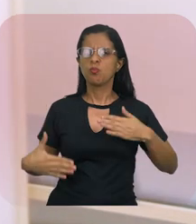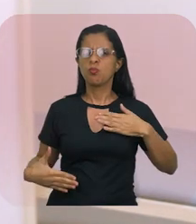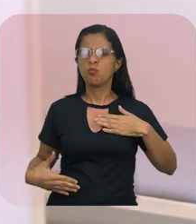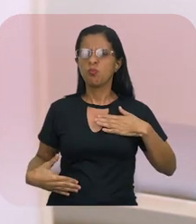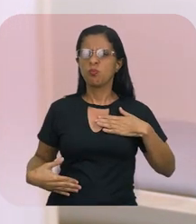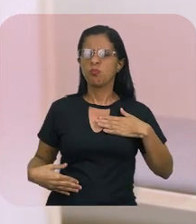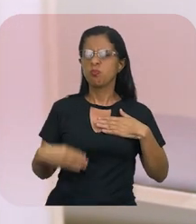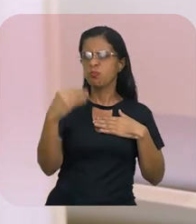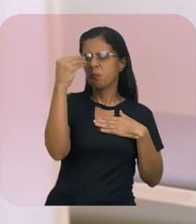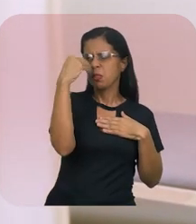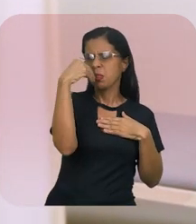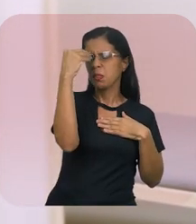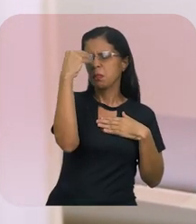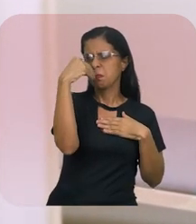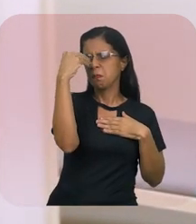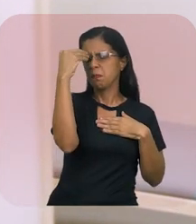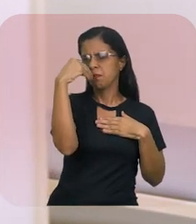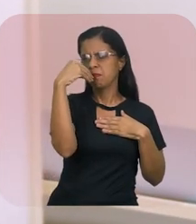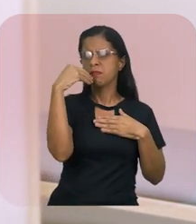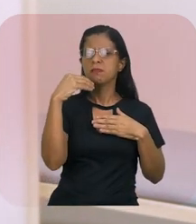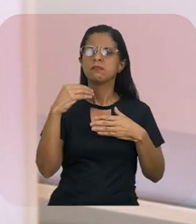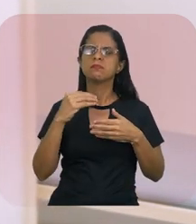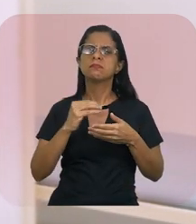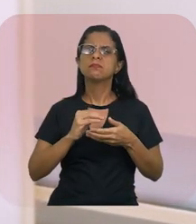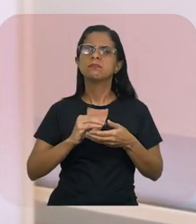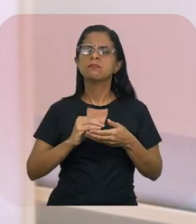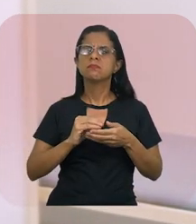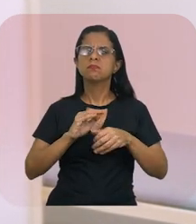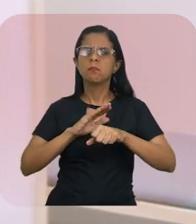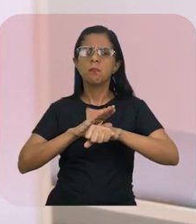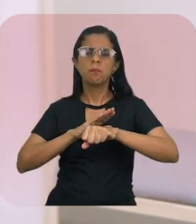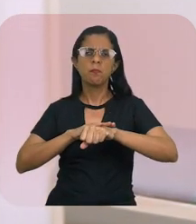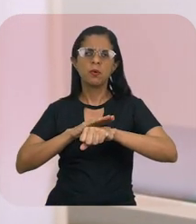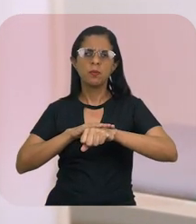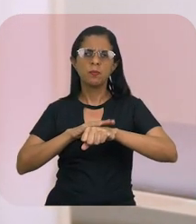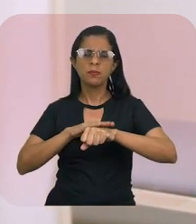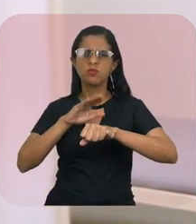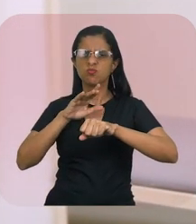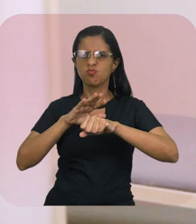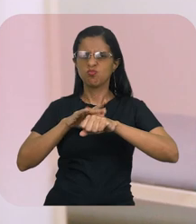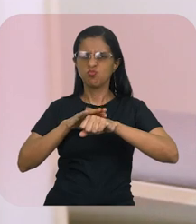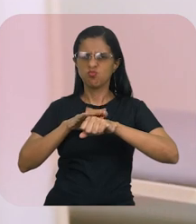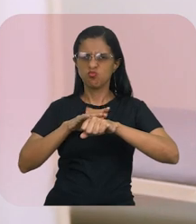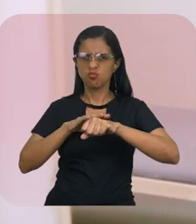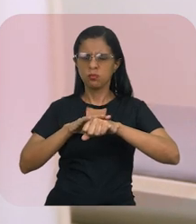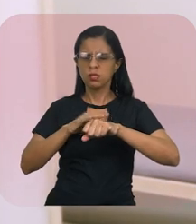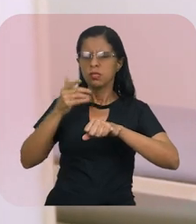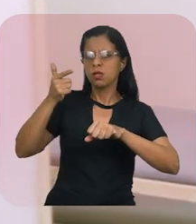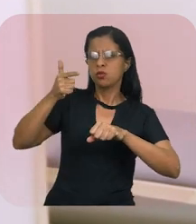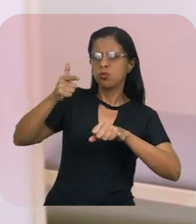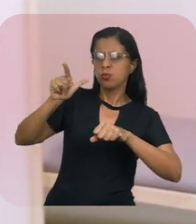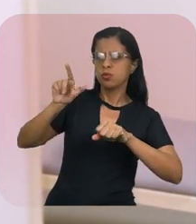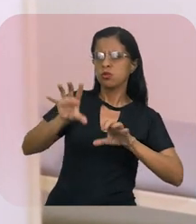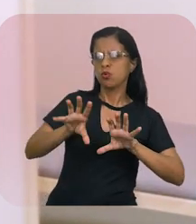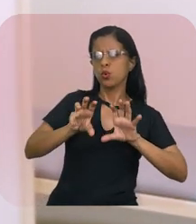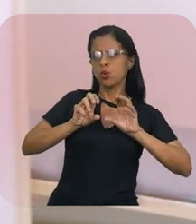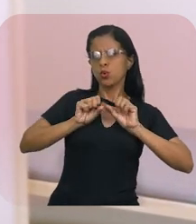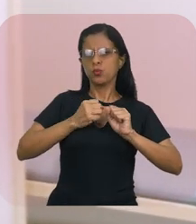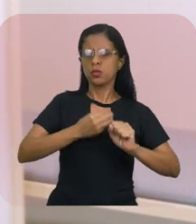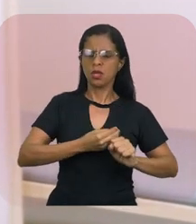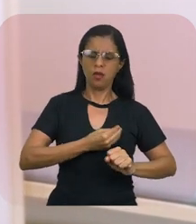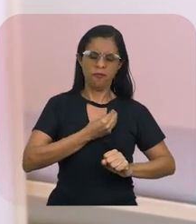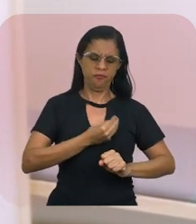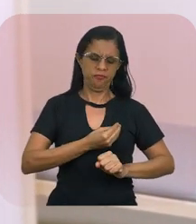fica bastante debilitado e a carga viral fica muito aumentada. Nesse período, o nosso organismo fica